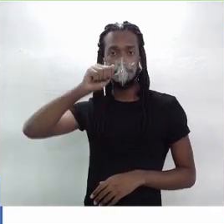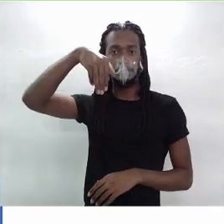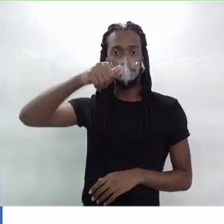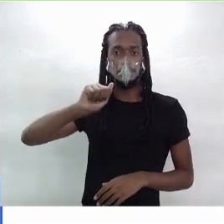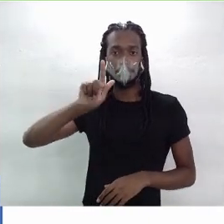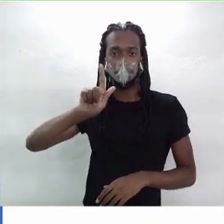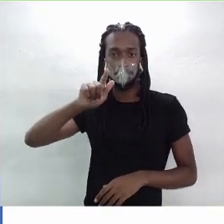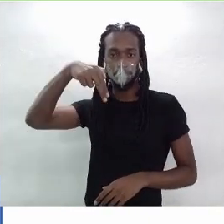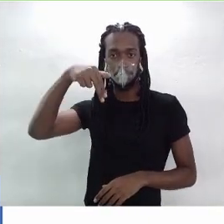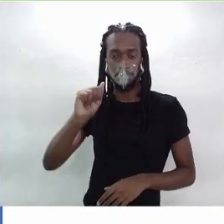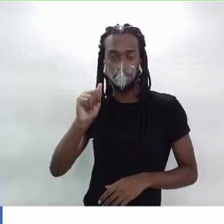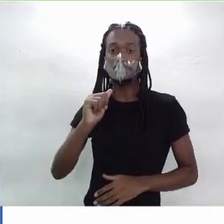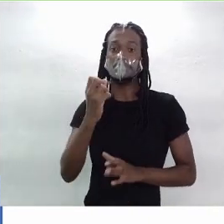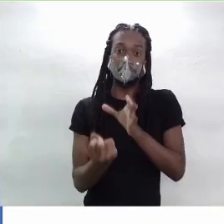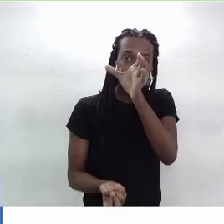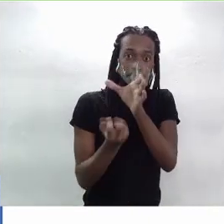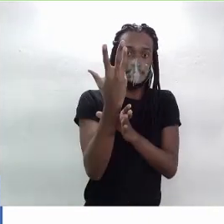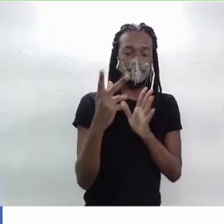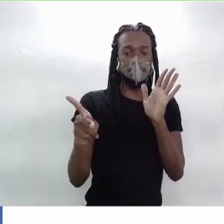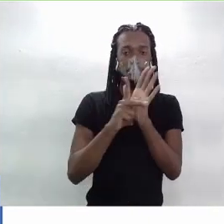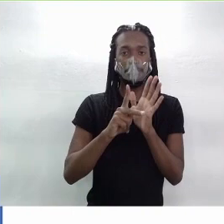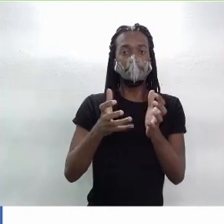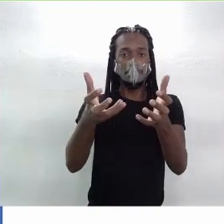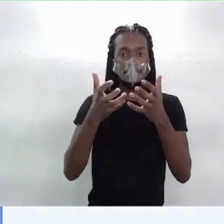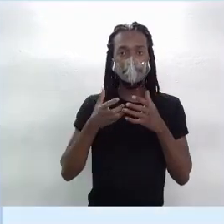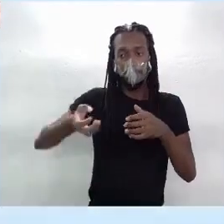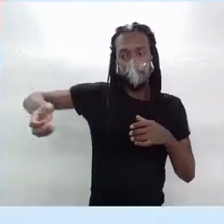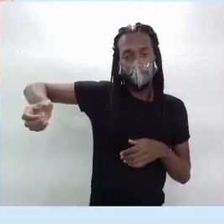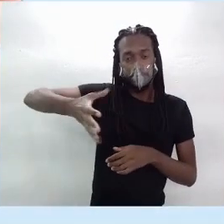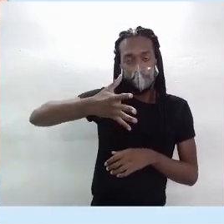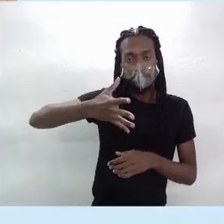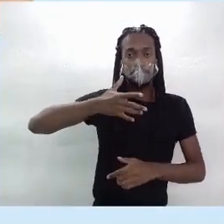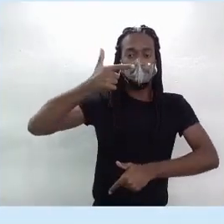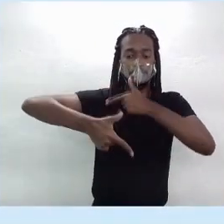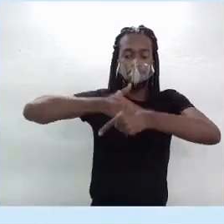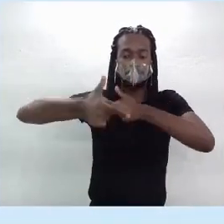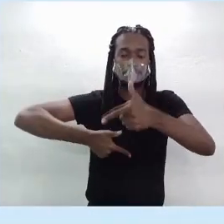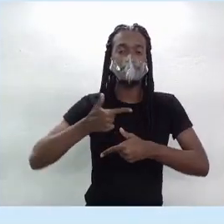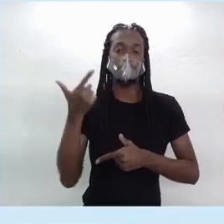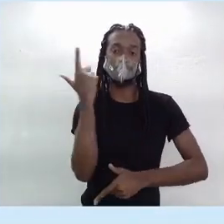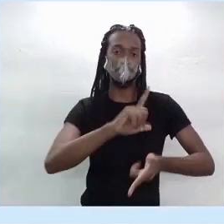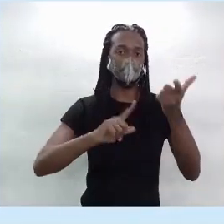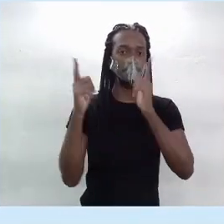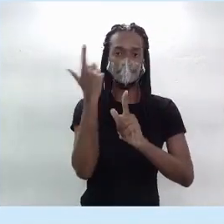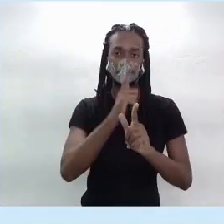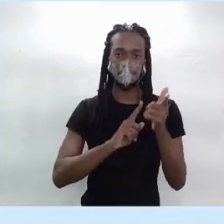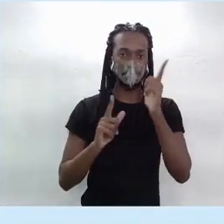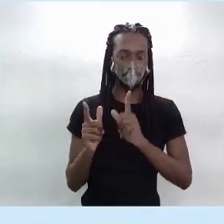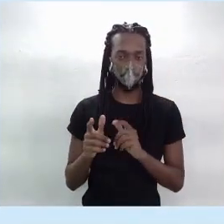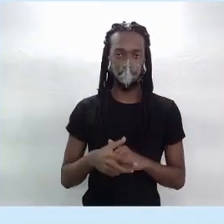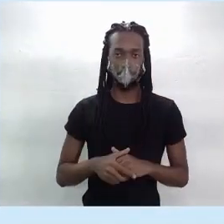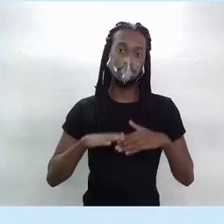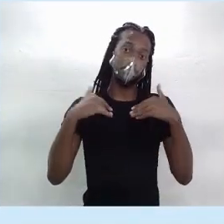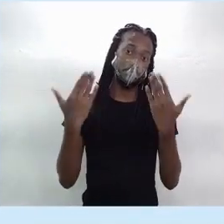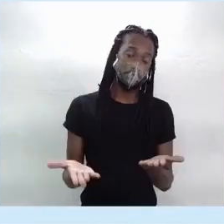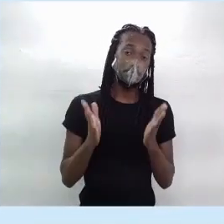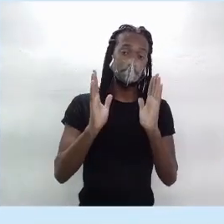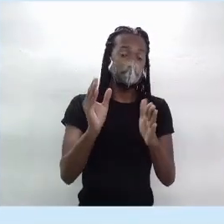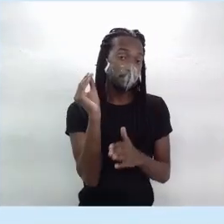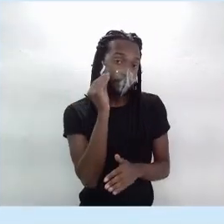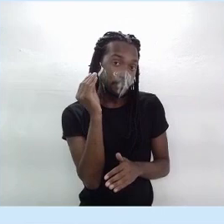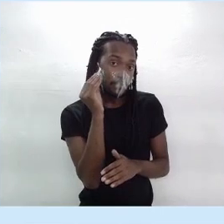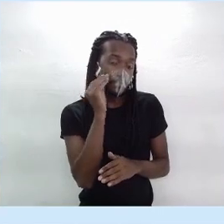nas lutas diárias por novas conquistas. Cortando para mim as novas conquistas. Observaram o que eu